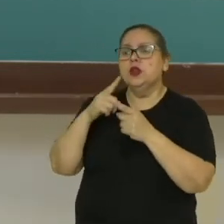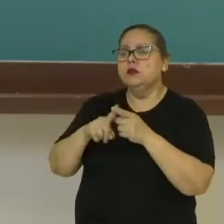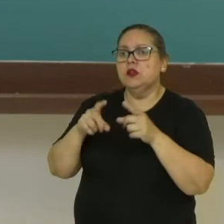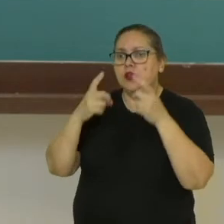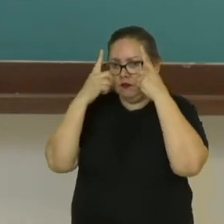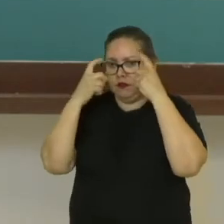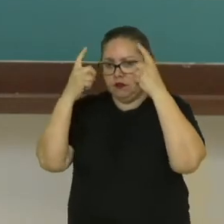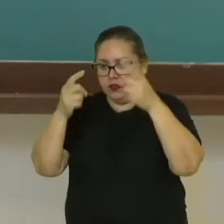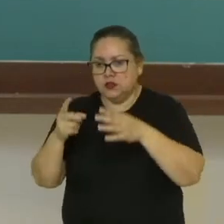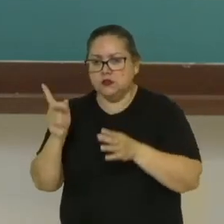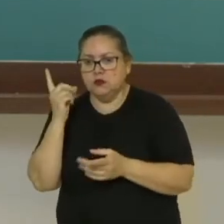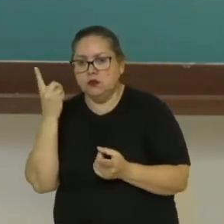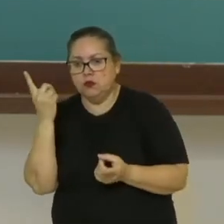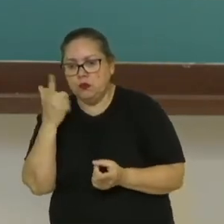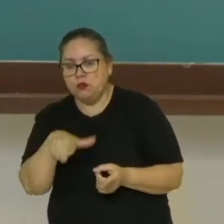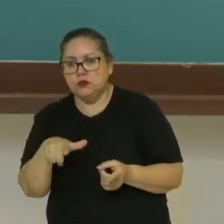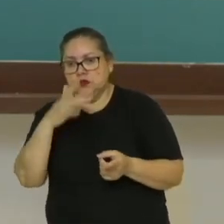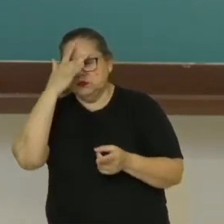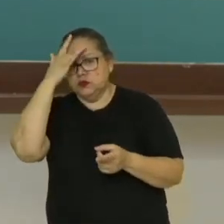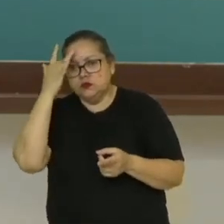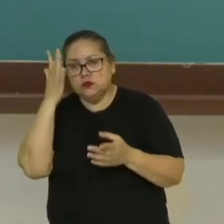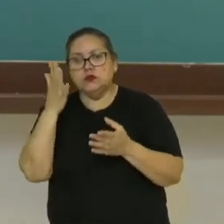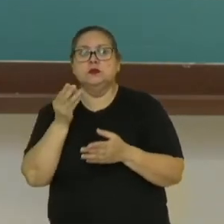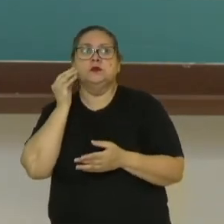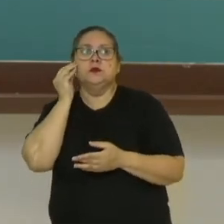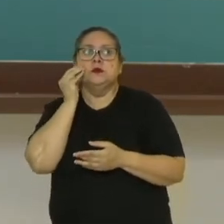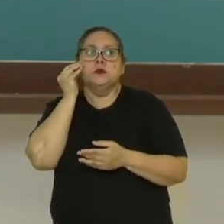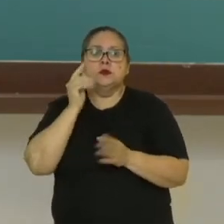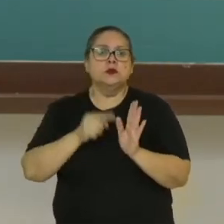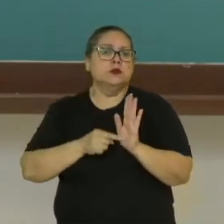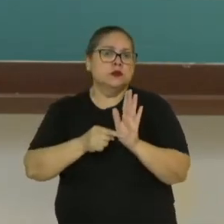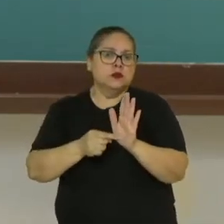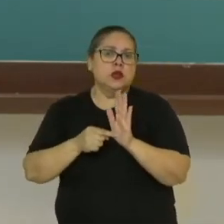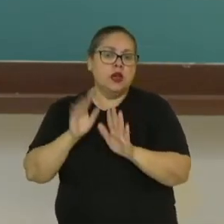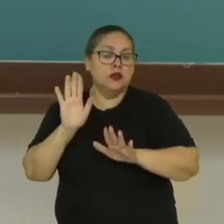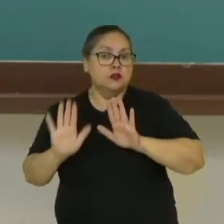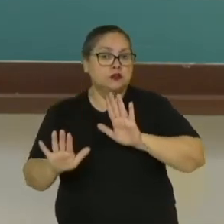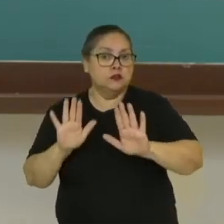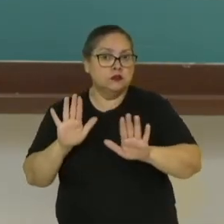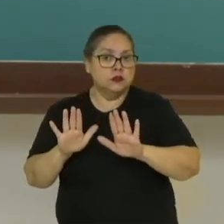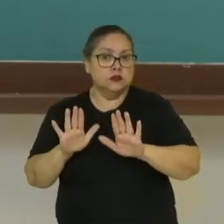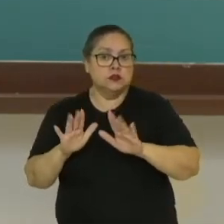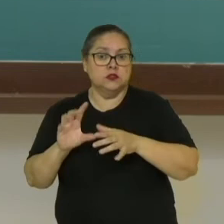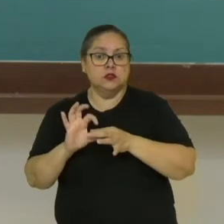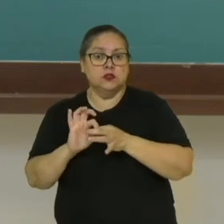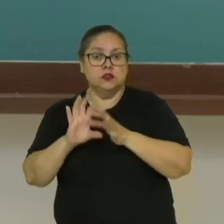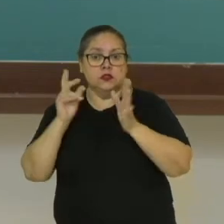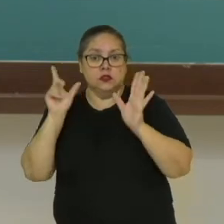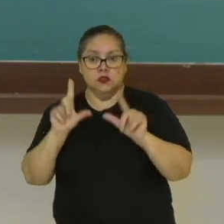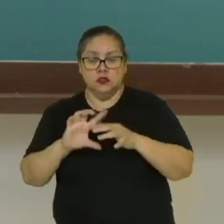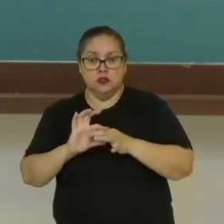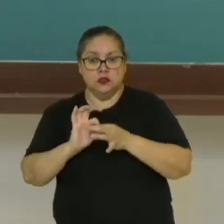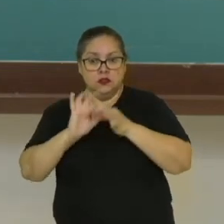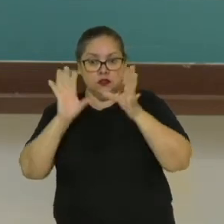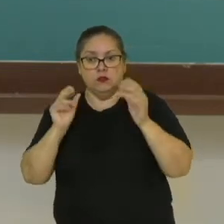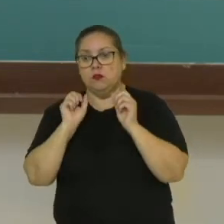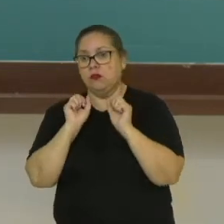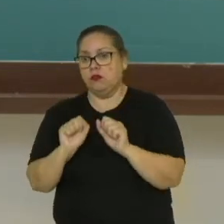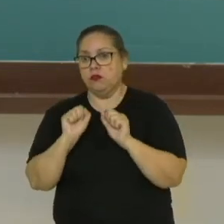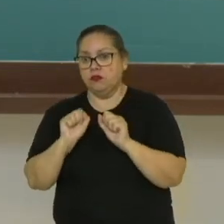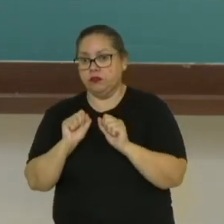né, que tentam, né, mostrar que, às vezes, a legitimidade ela é um